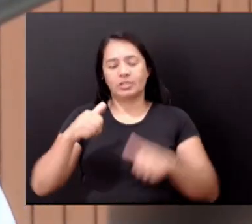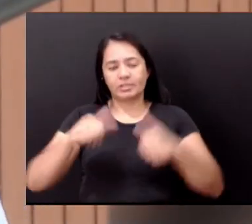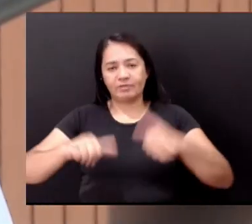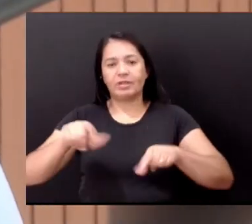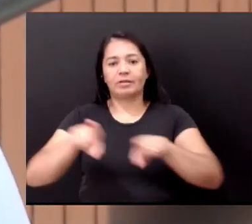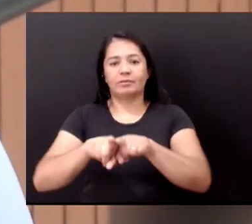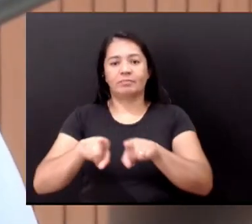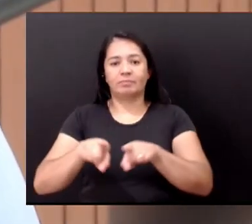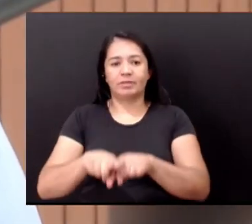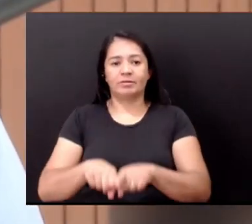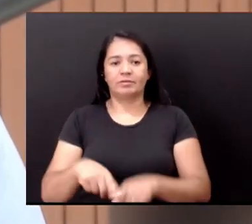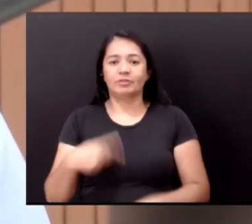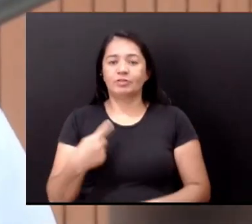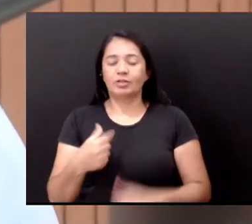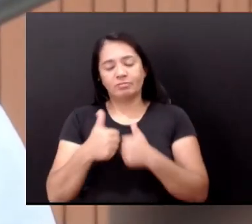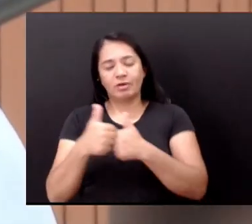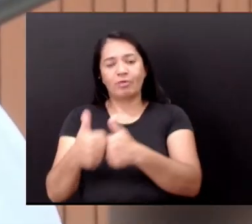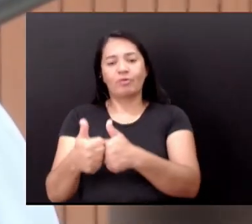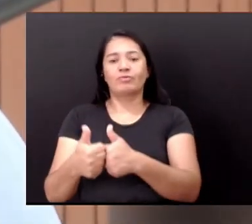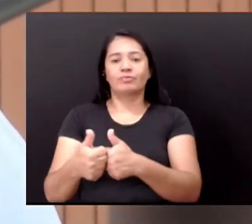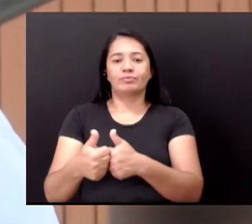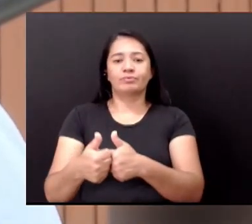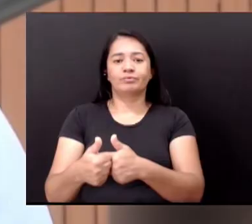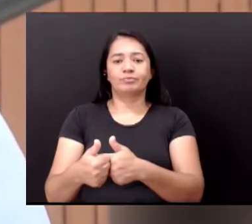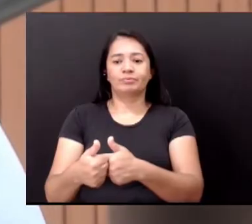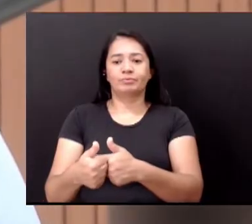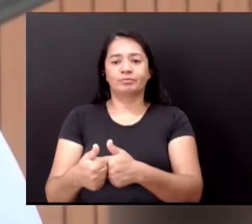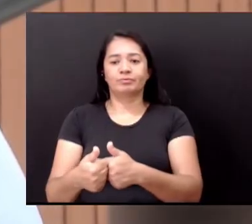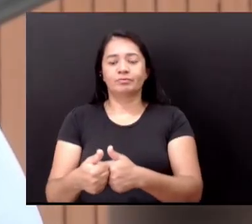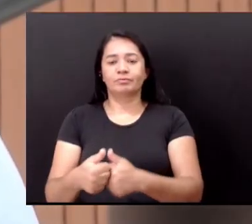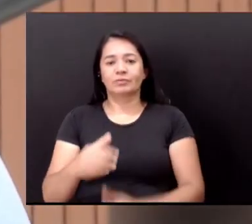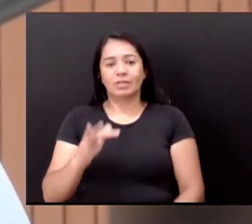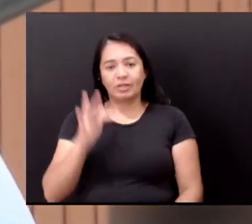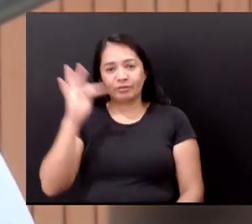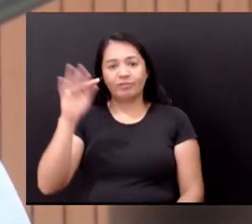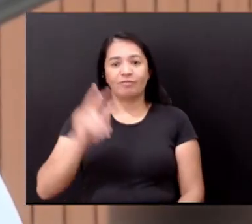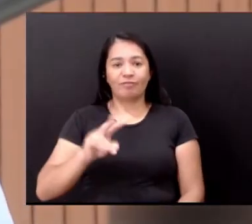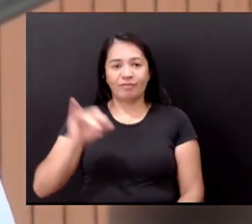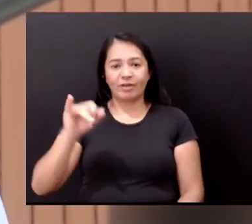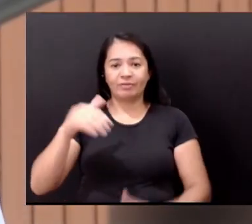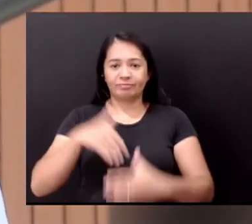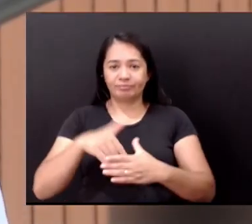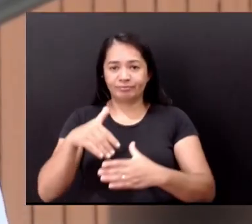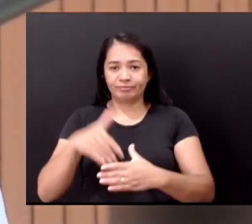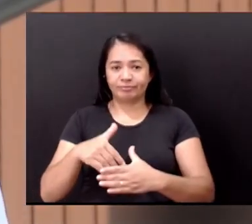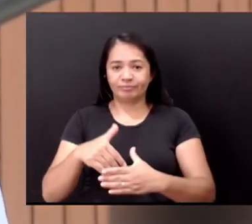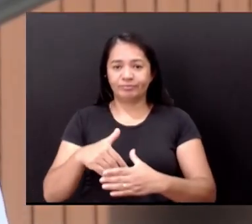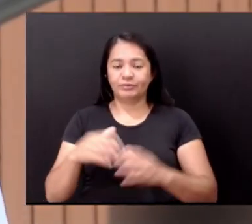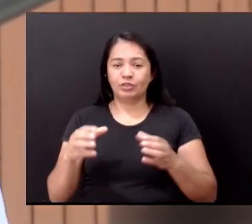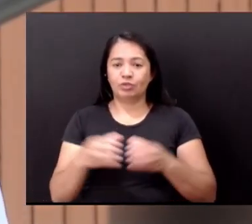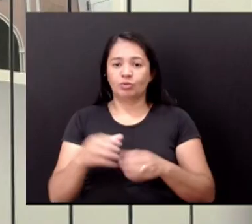vamos acompanhar e muito em breve vai para a votação da Comissão de Constituição e Legalidade.